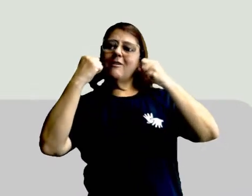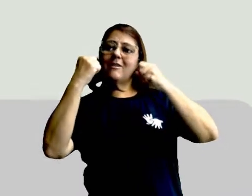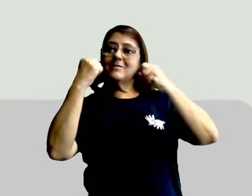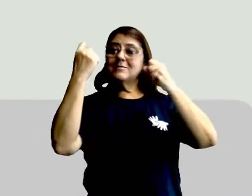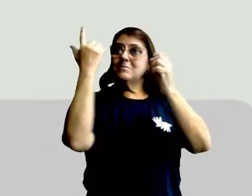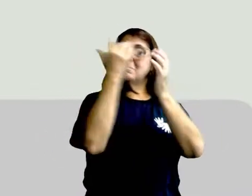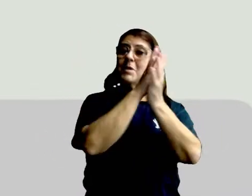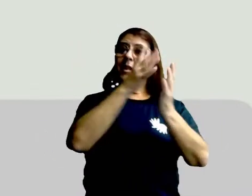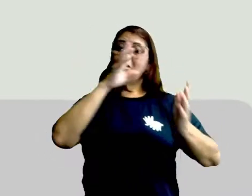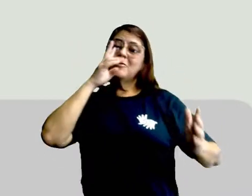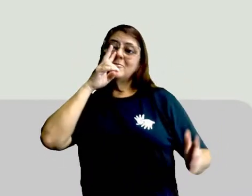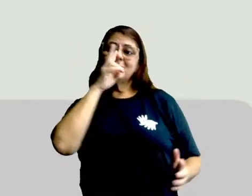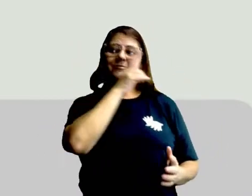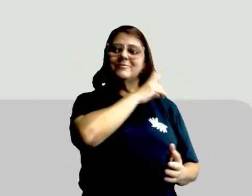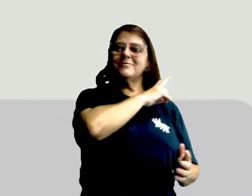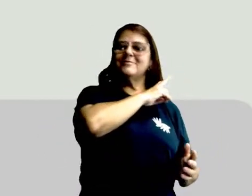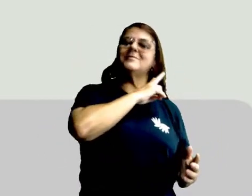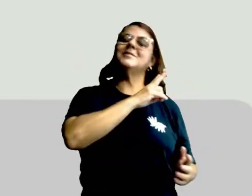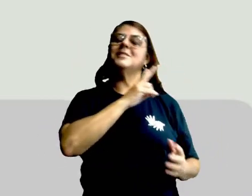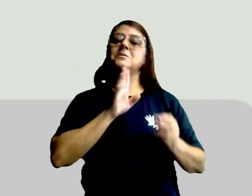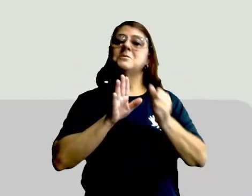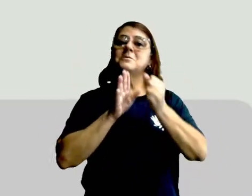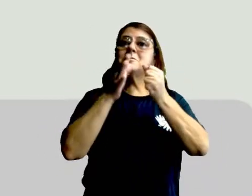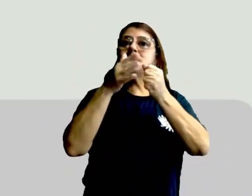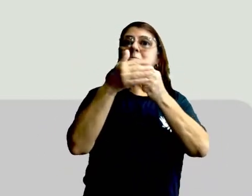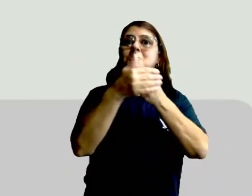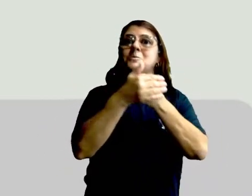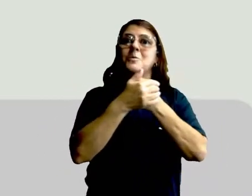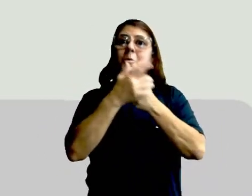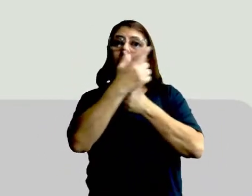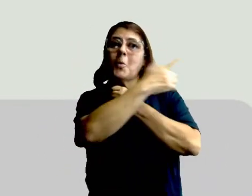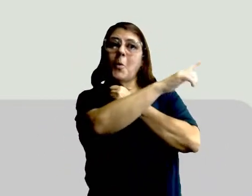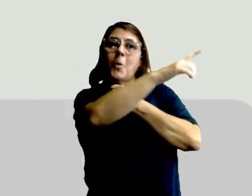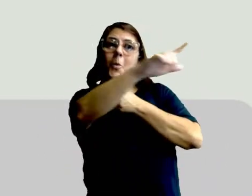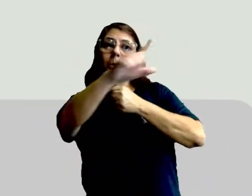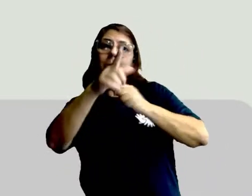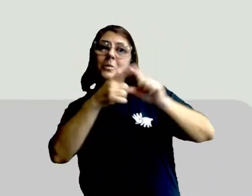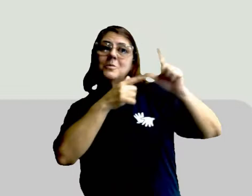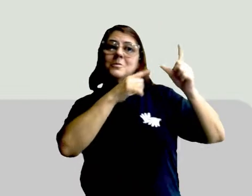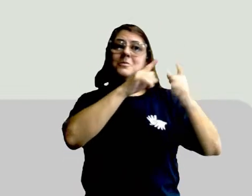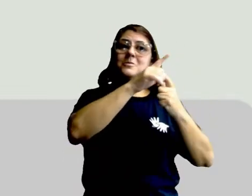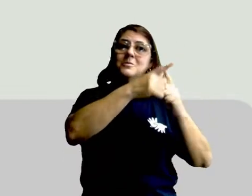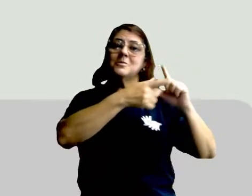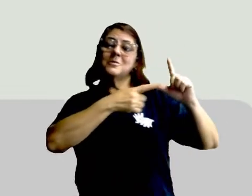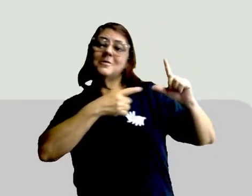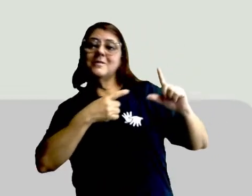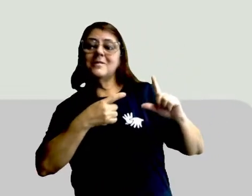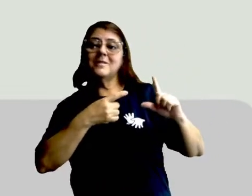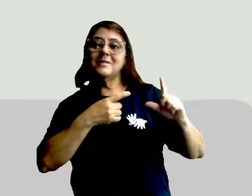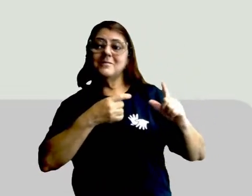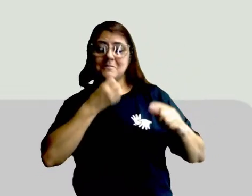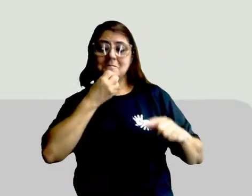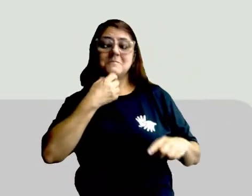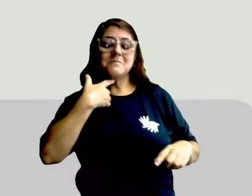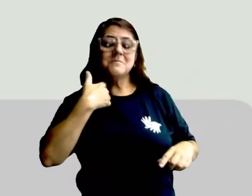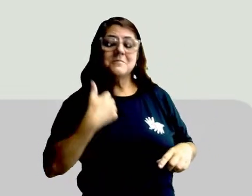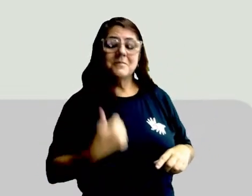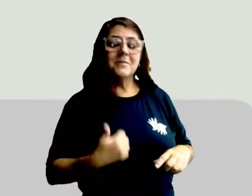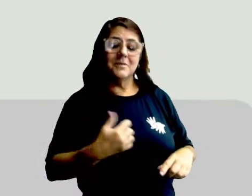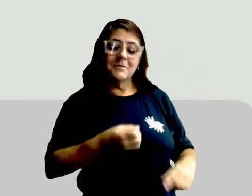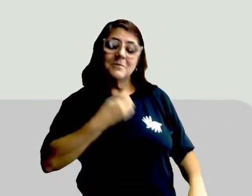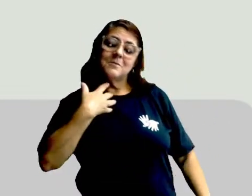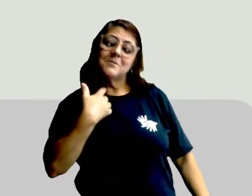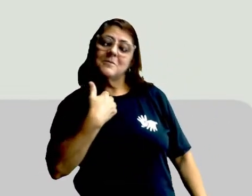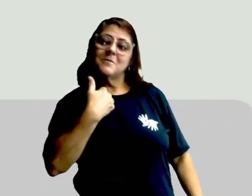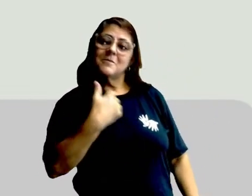que esconde a luz brilhante de outras estrelas distantes. Tudo bem,